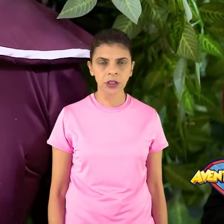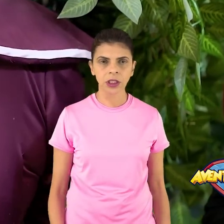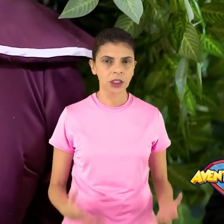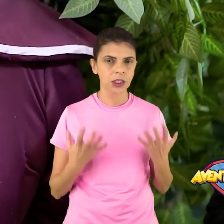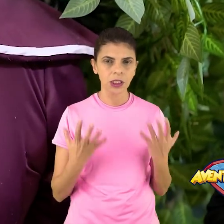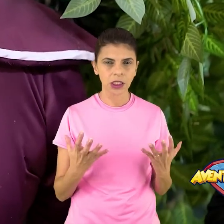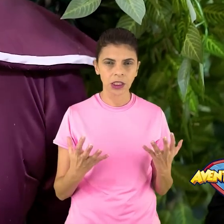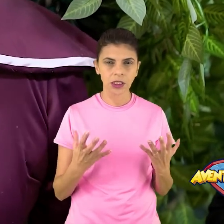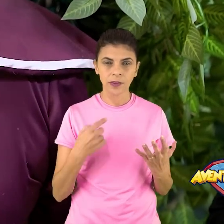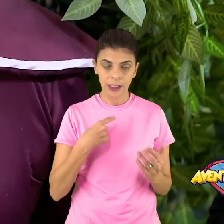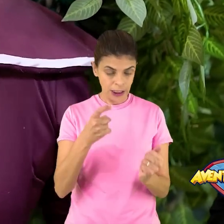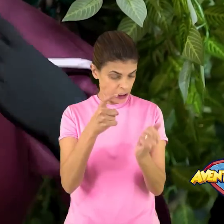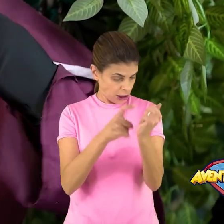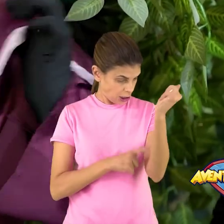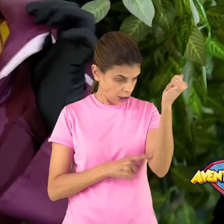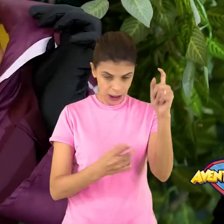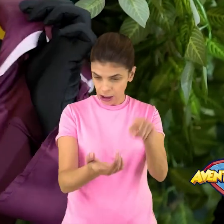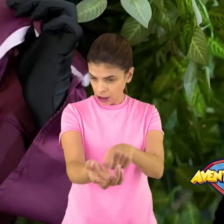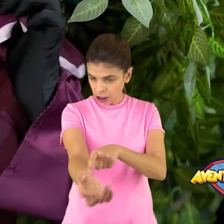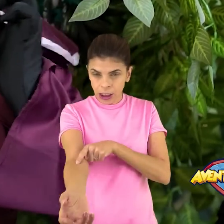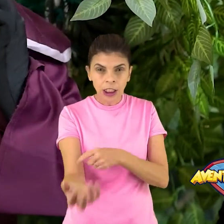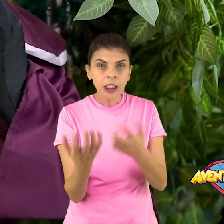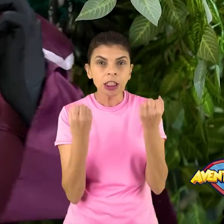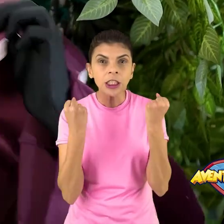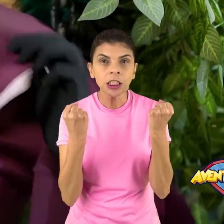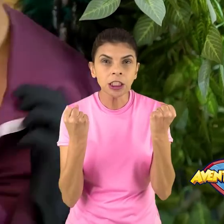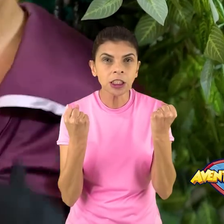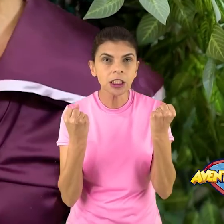Como você é irritante, Vampi!